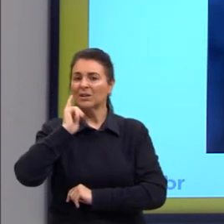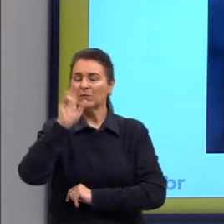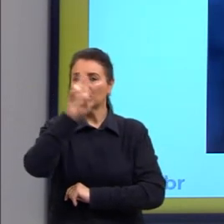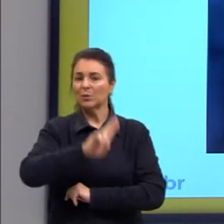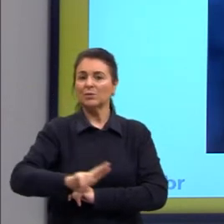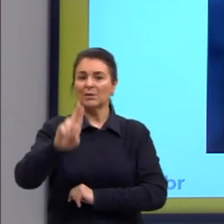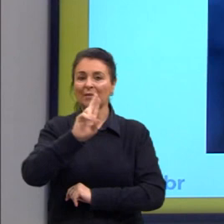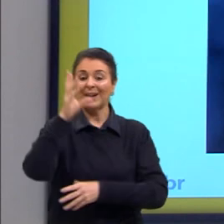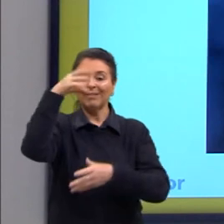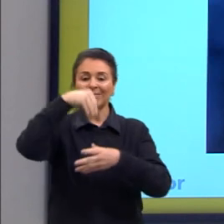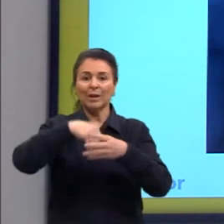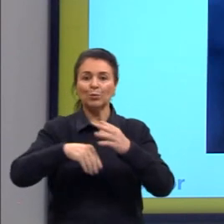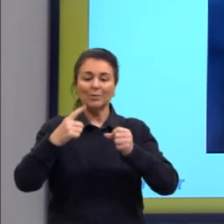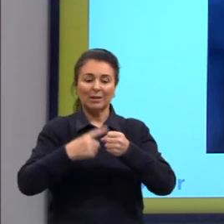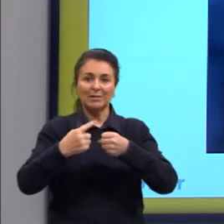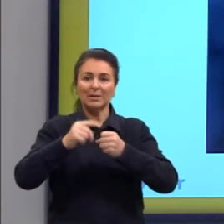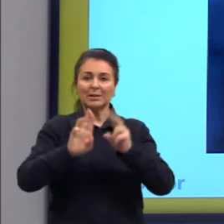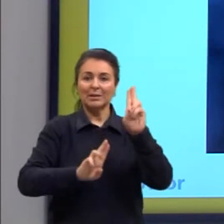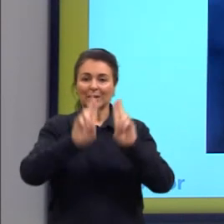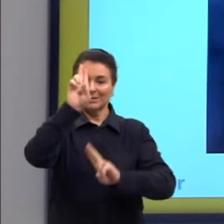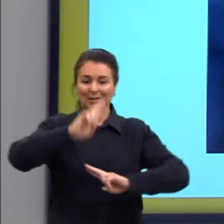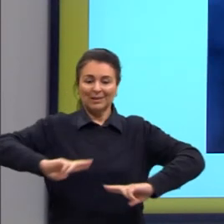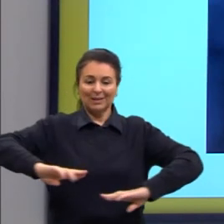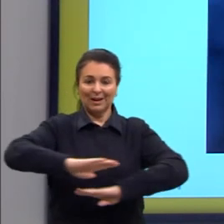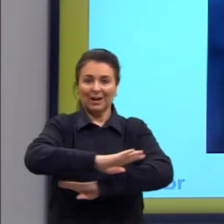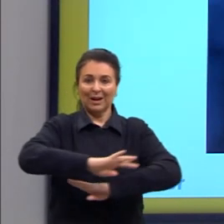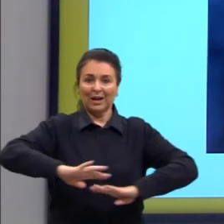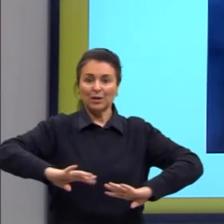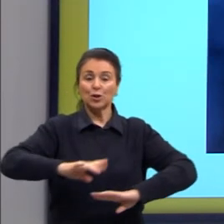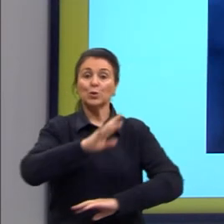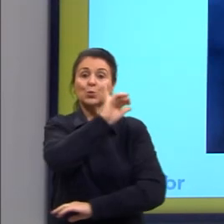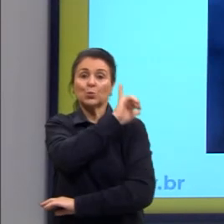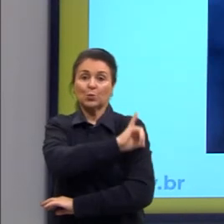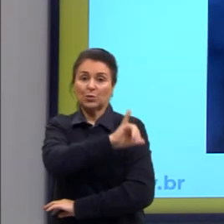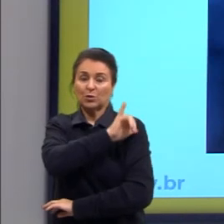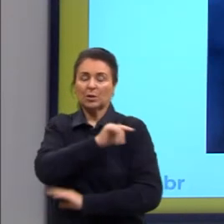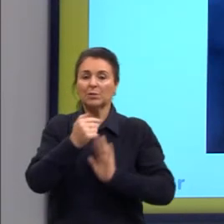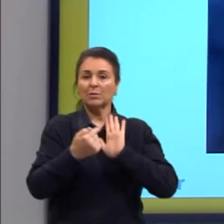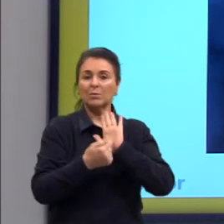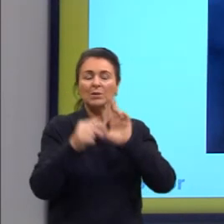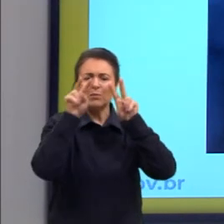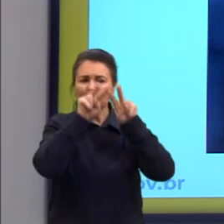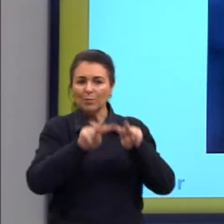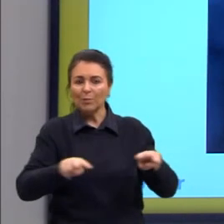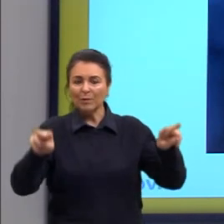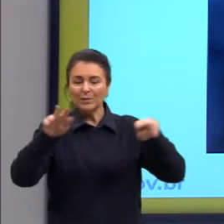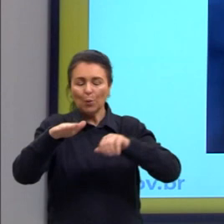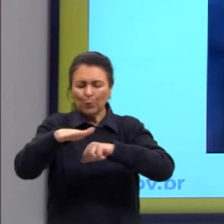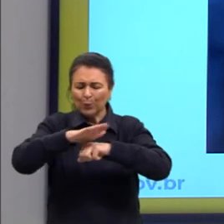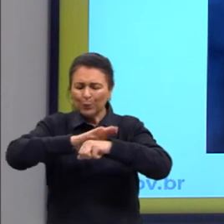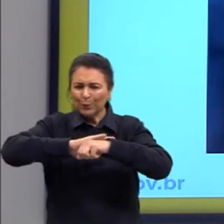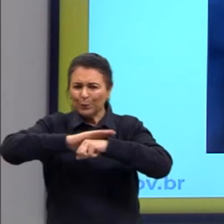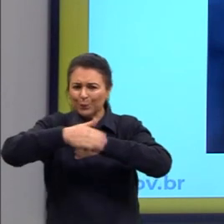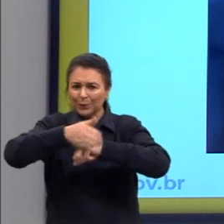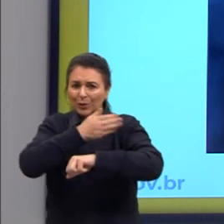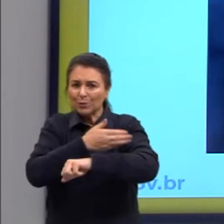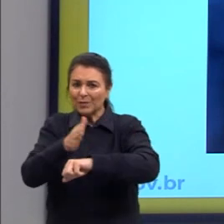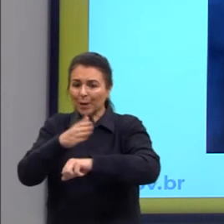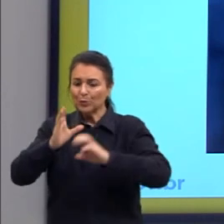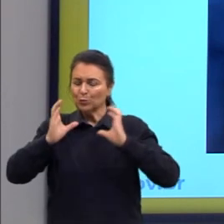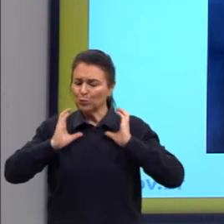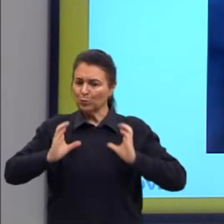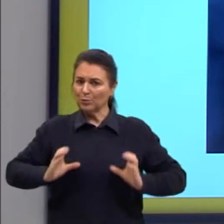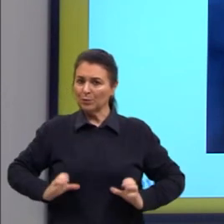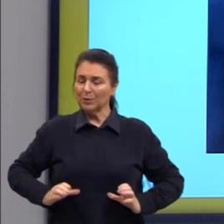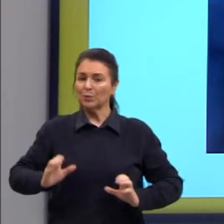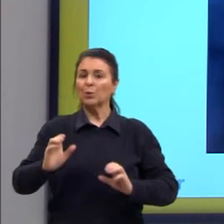basicamente urbanas elas eram ambientados no Rio de Janeiro e apresentavam uma visão muito superficial dos hábitos e comportamentos